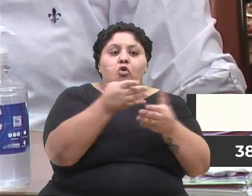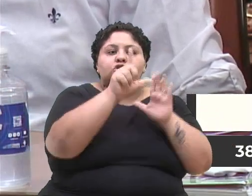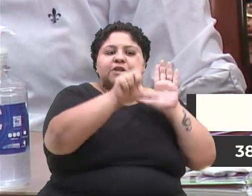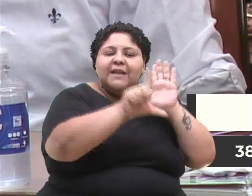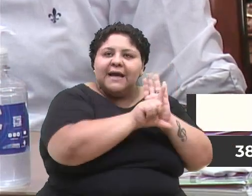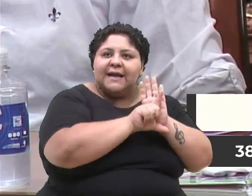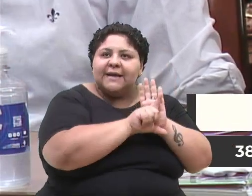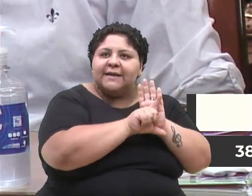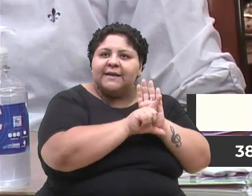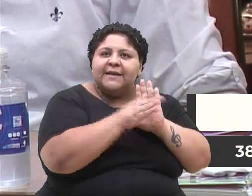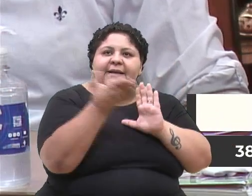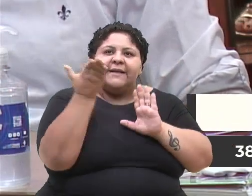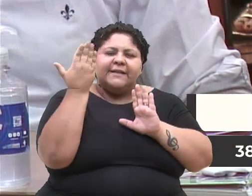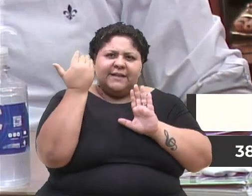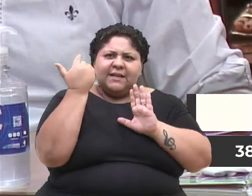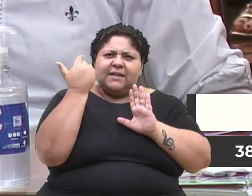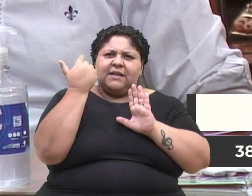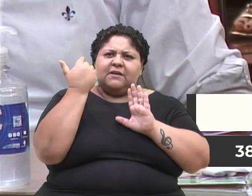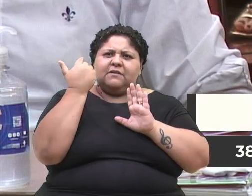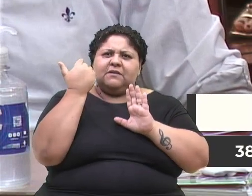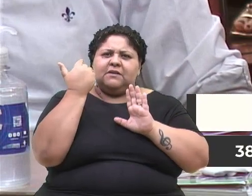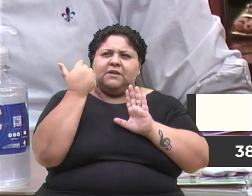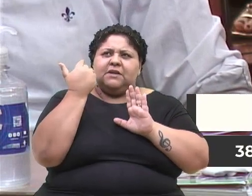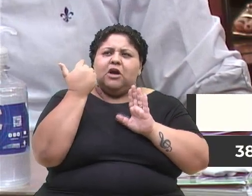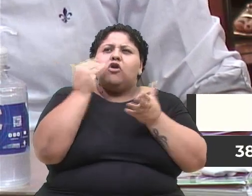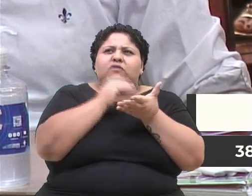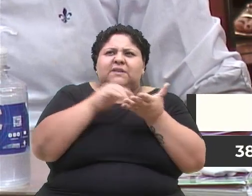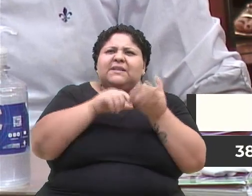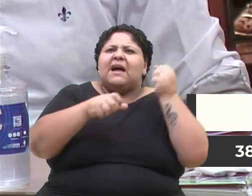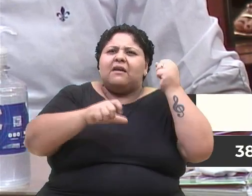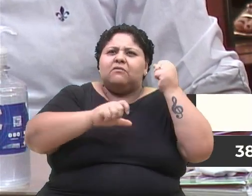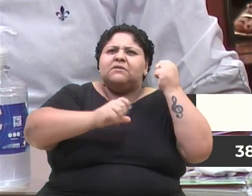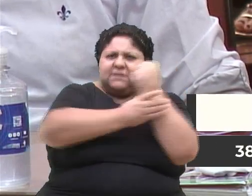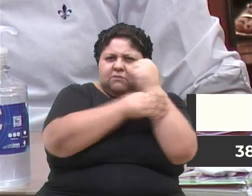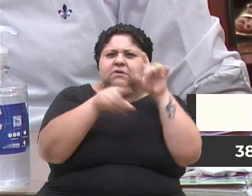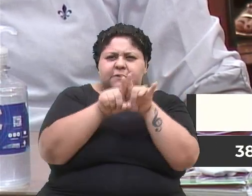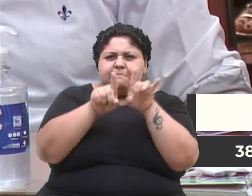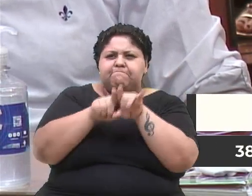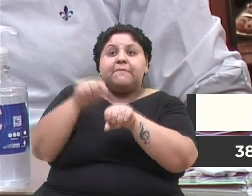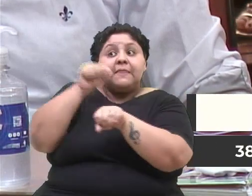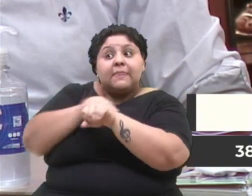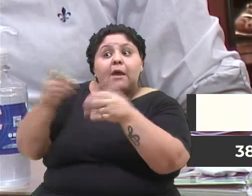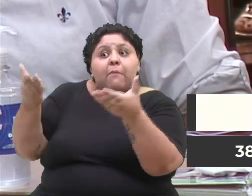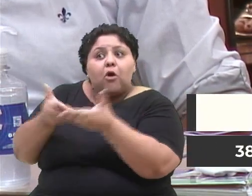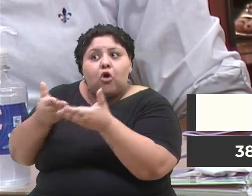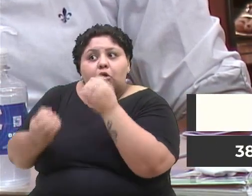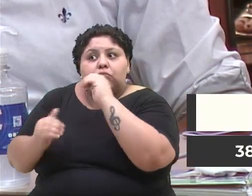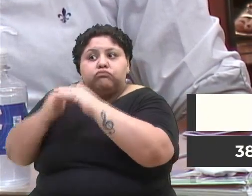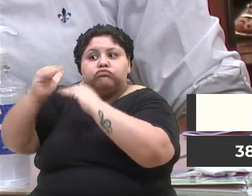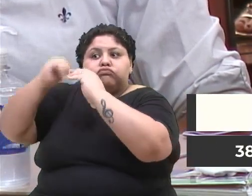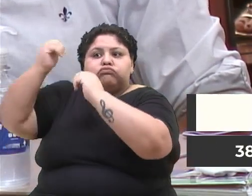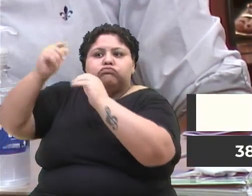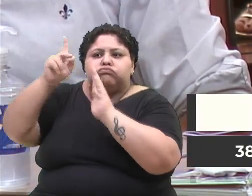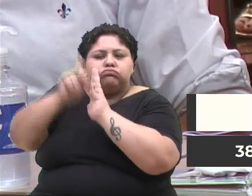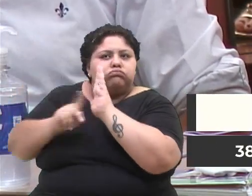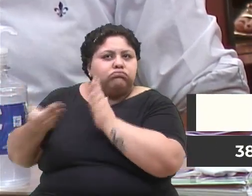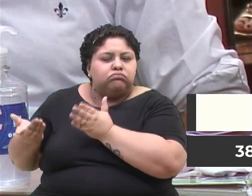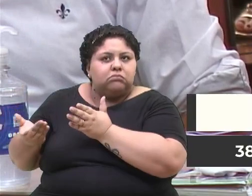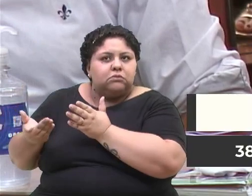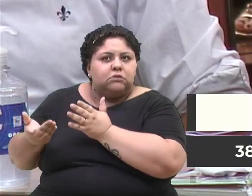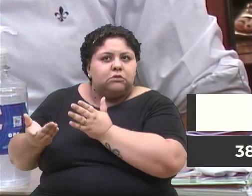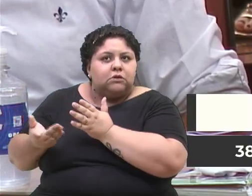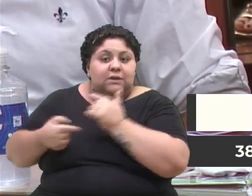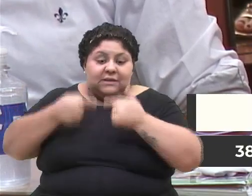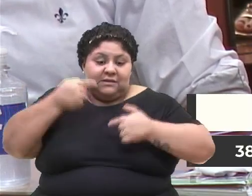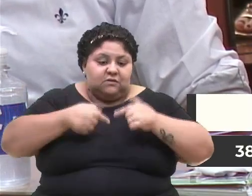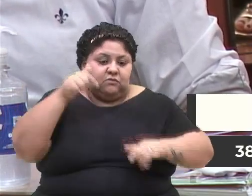Né? Na época era o Lousado, secretário de Segurança. Então, daria tempo de agora a gente construir esse projeto. Daqui a pouco o vereador, nessas discussões